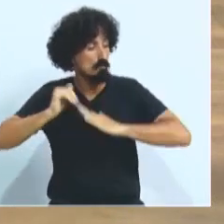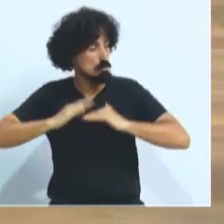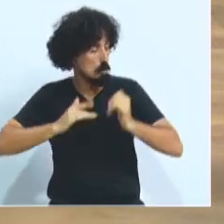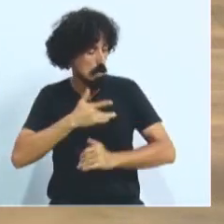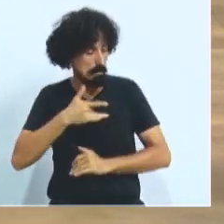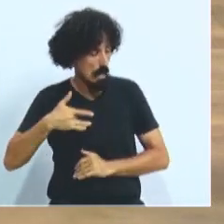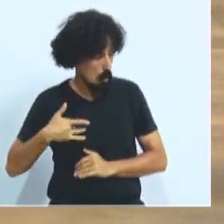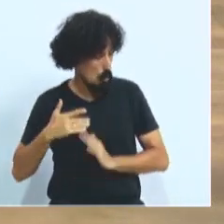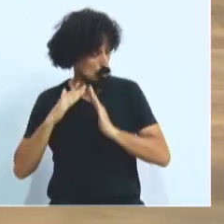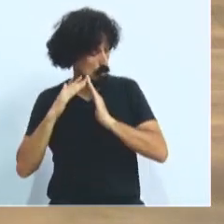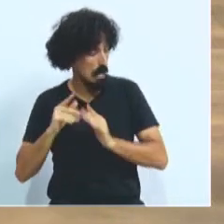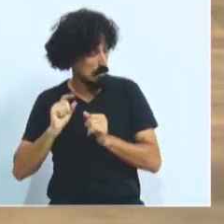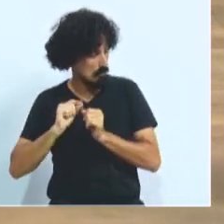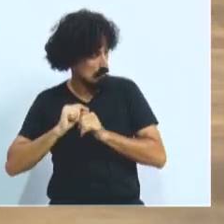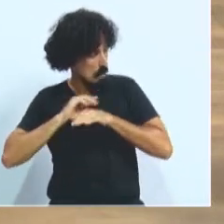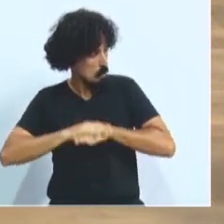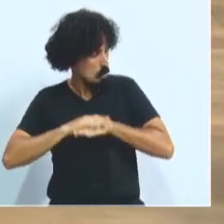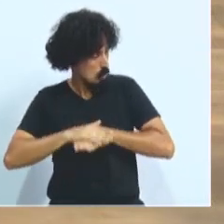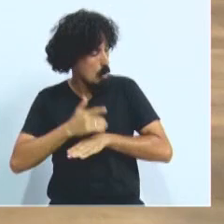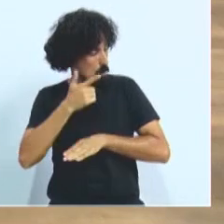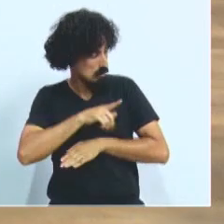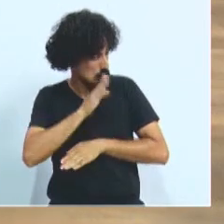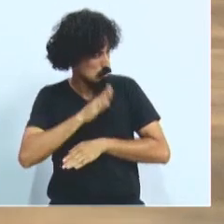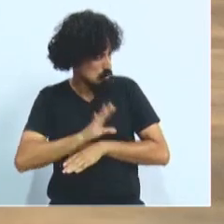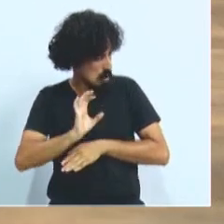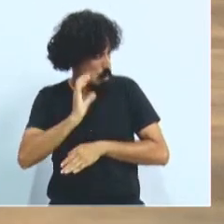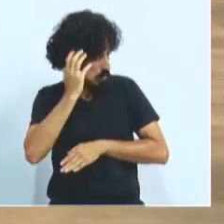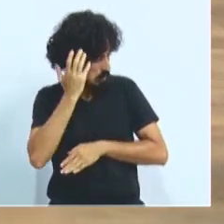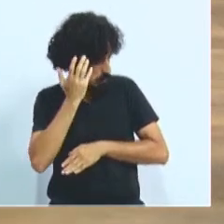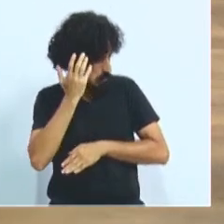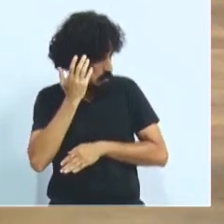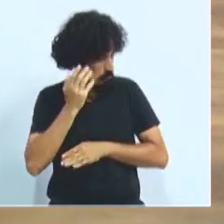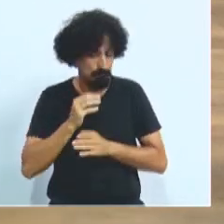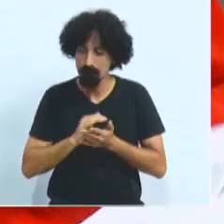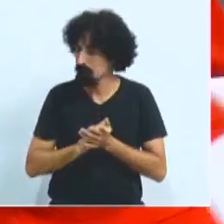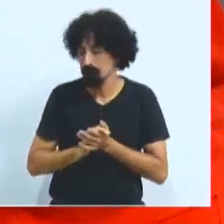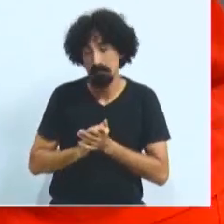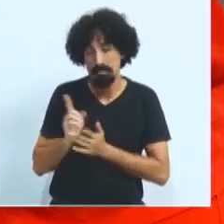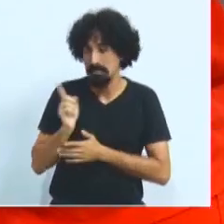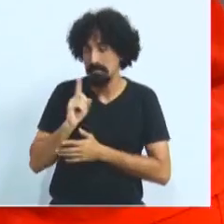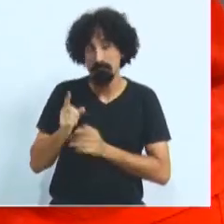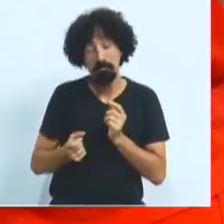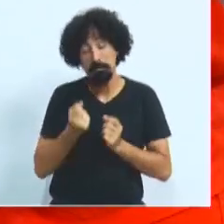iniciou a massagem e obteve sucesso. Já teve algum registro desse? Não, isso é bem mais raro